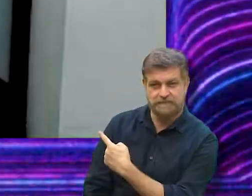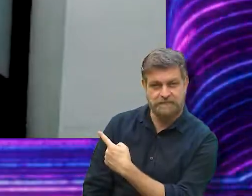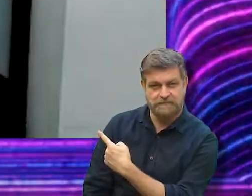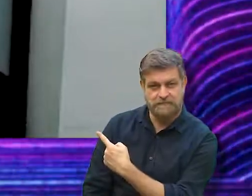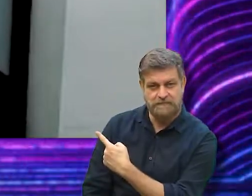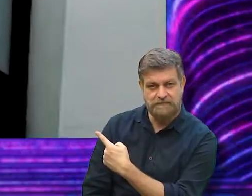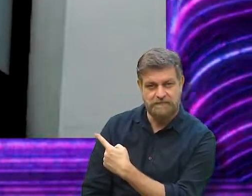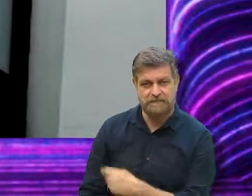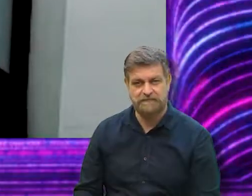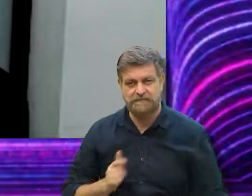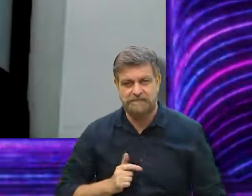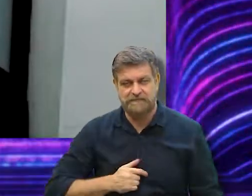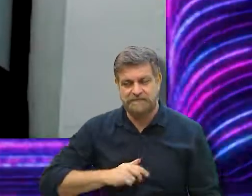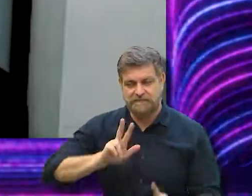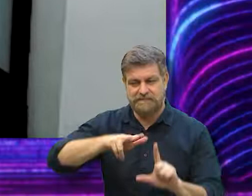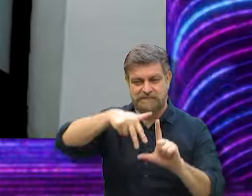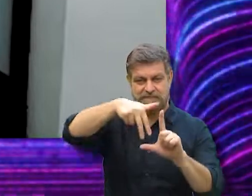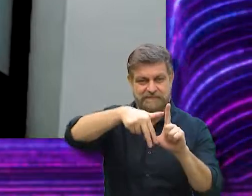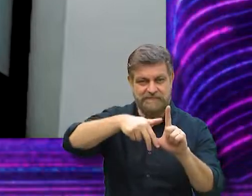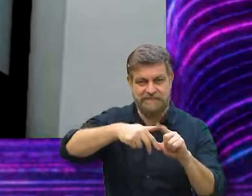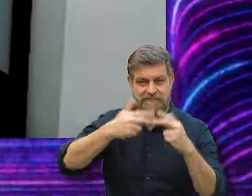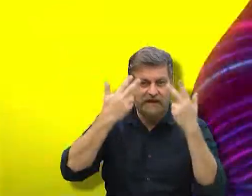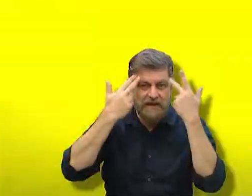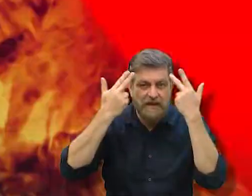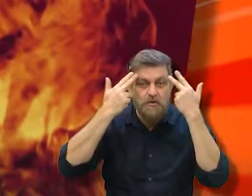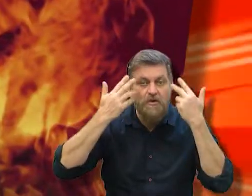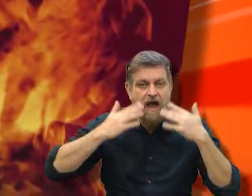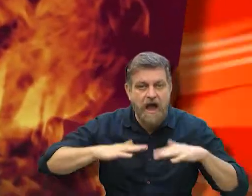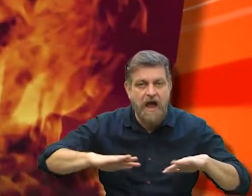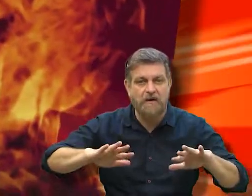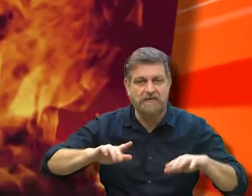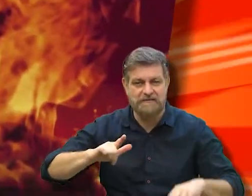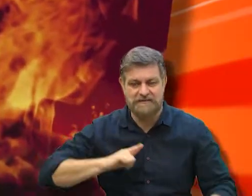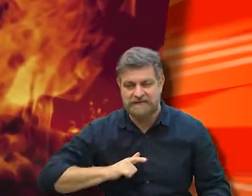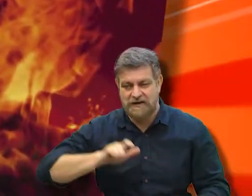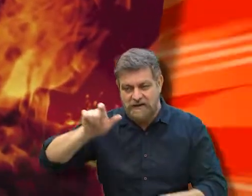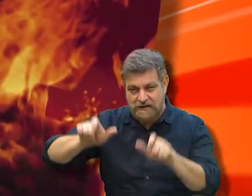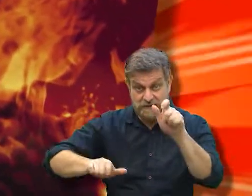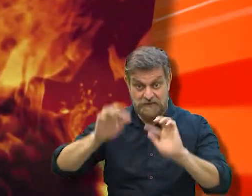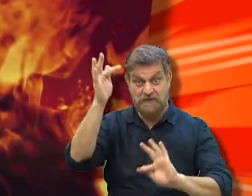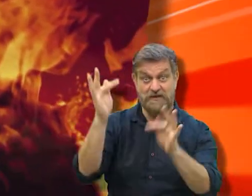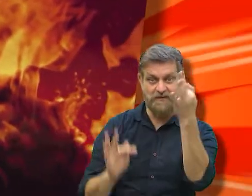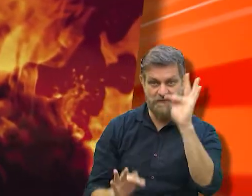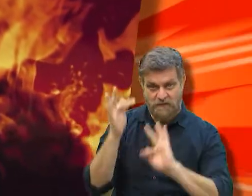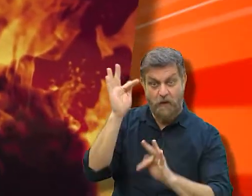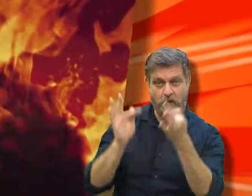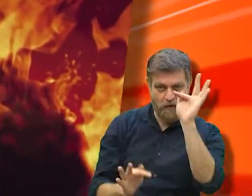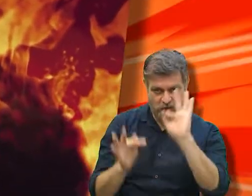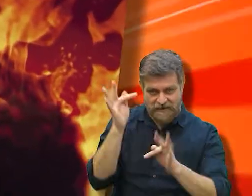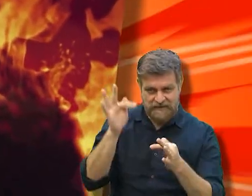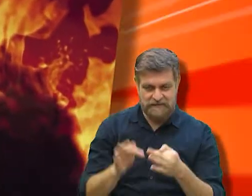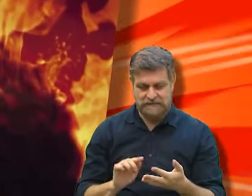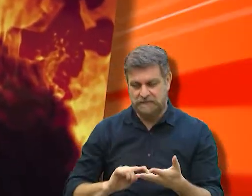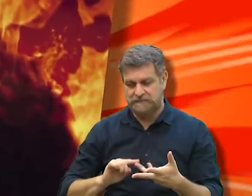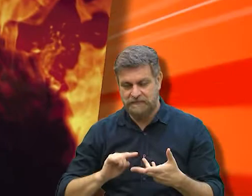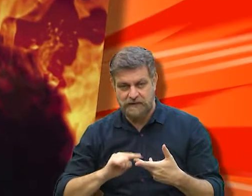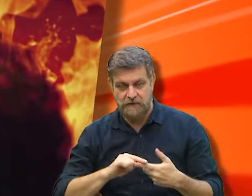natureza. Então, no livro é um mundo que é dos seres naturais,